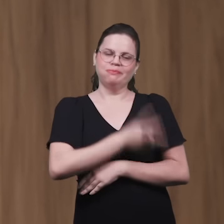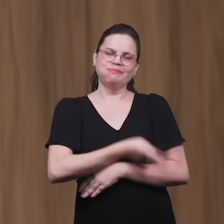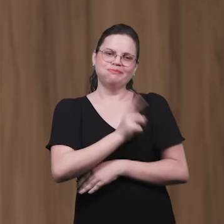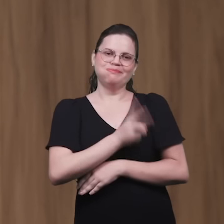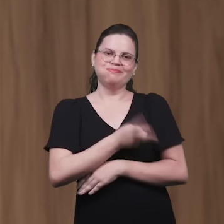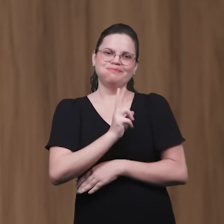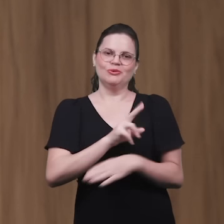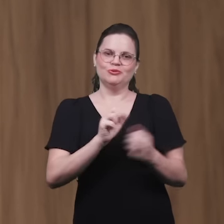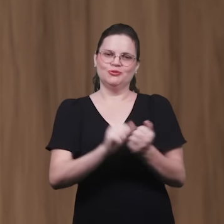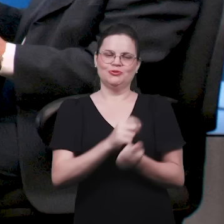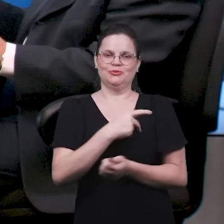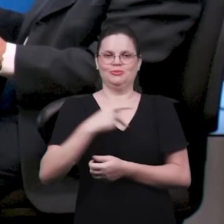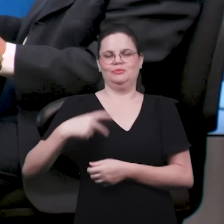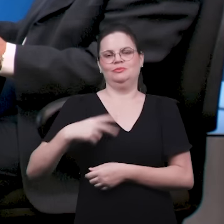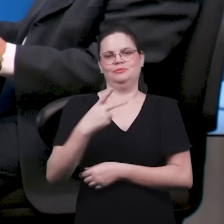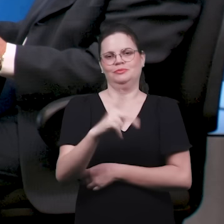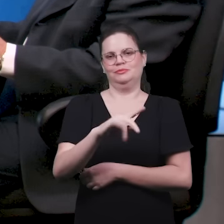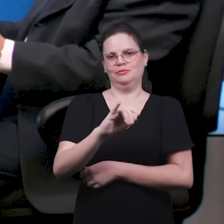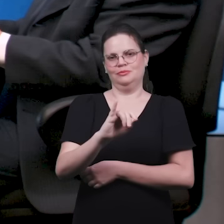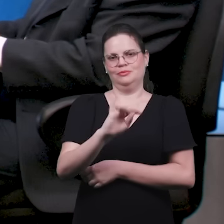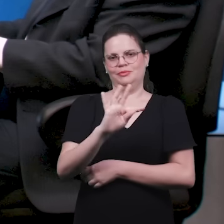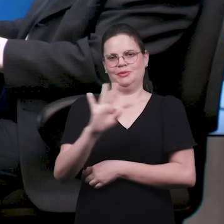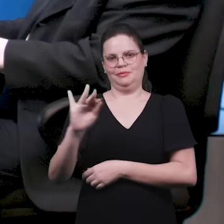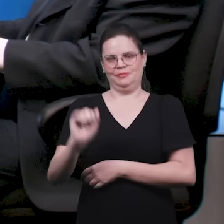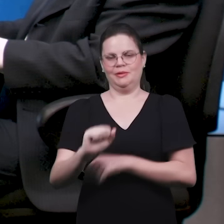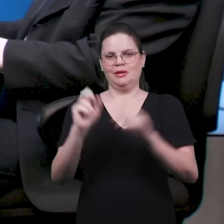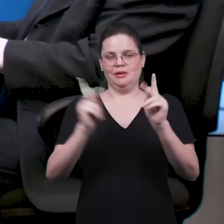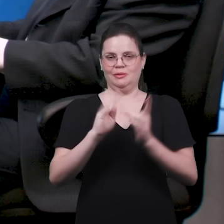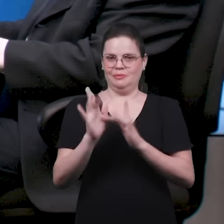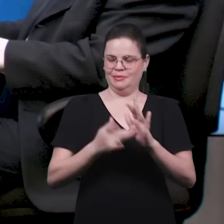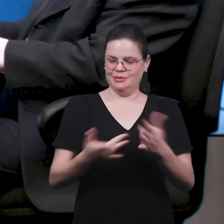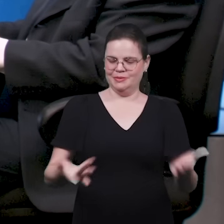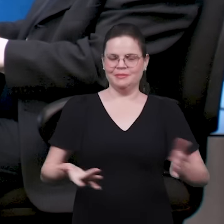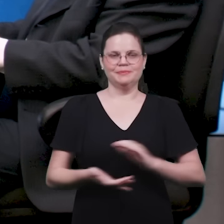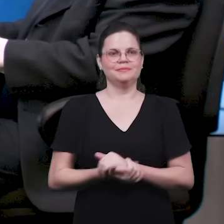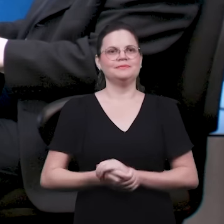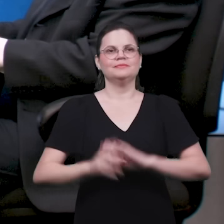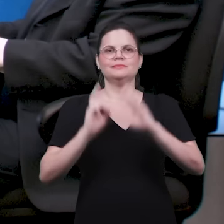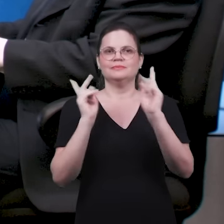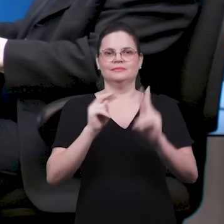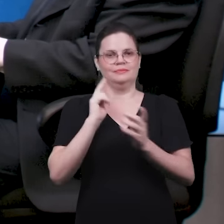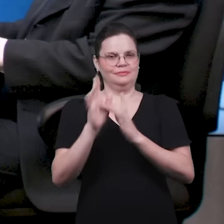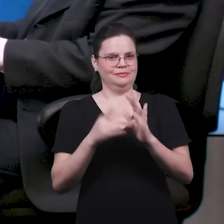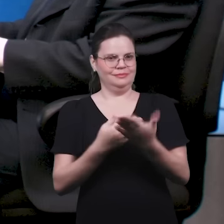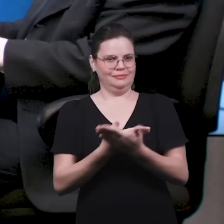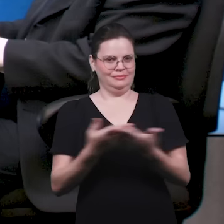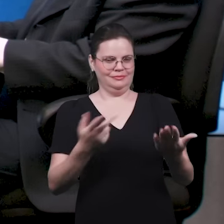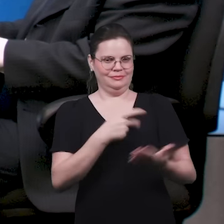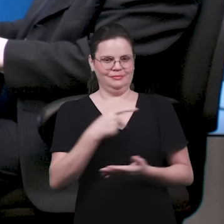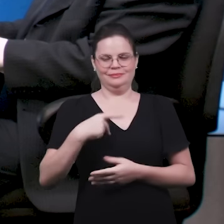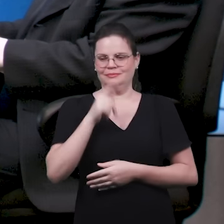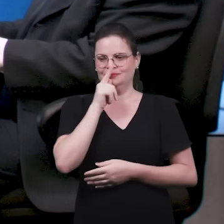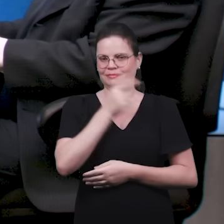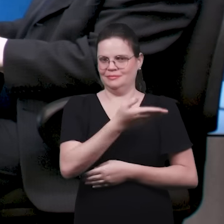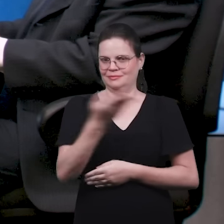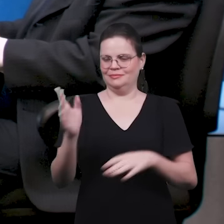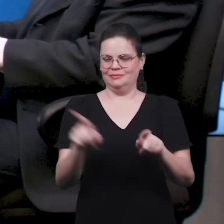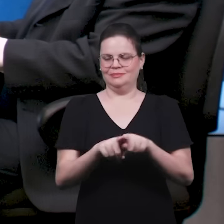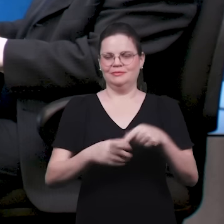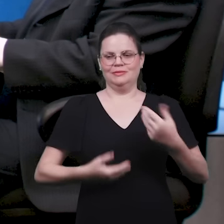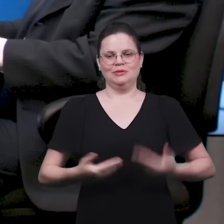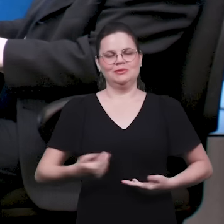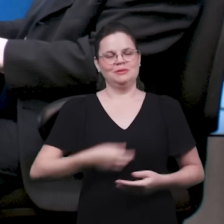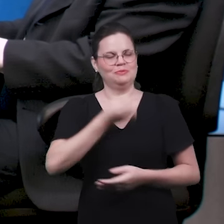constante companheiro aqui, pastor Luiz Fernando Pita. Pastor Luiz Fernando, a paz do Senhor. Paz do Senhor, pastor Gilson, paz do Senhor, irmãos. Muito bom estar